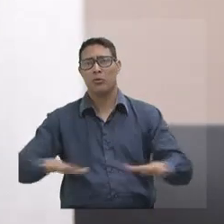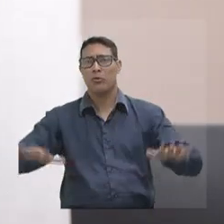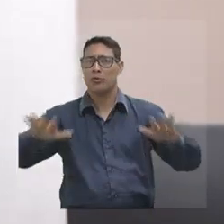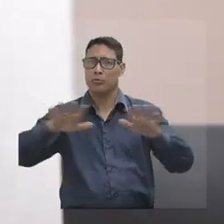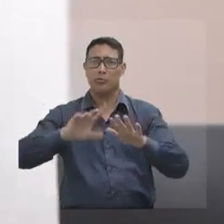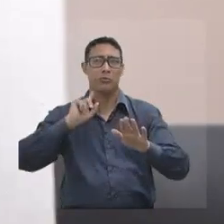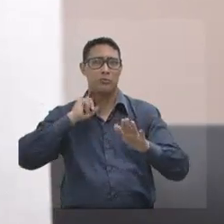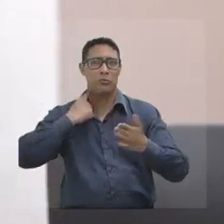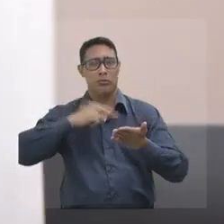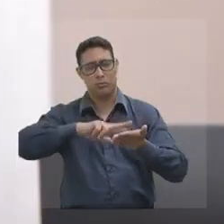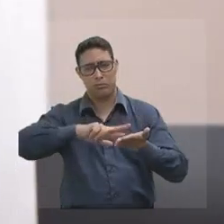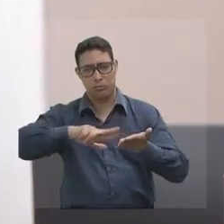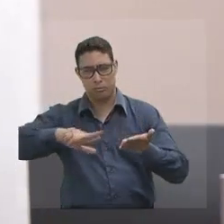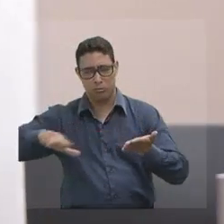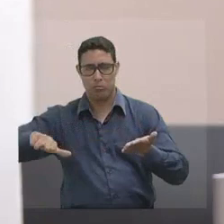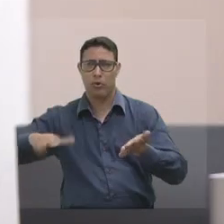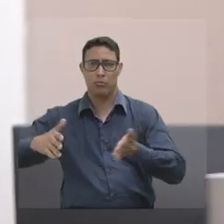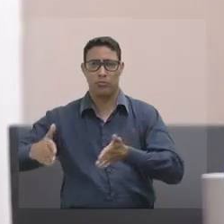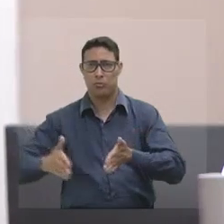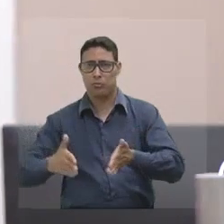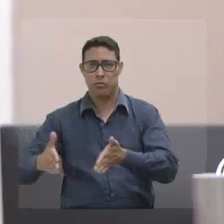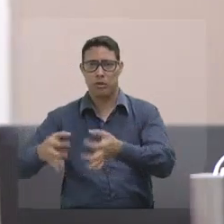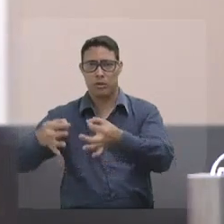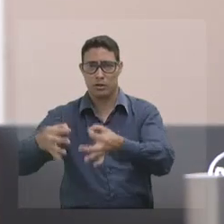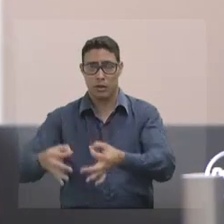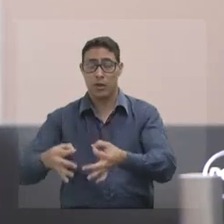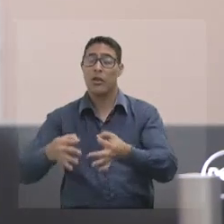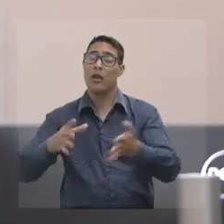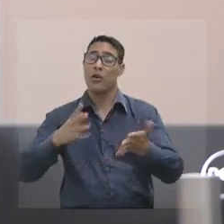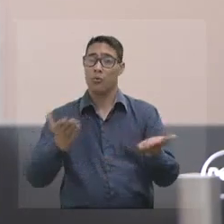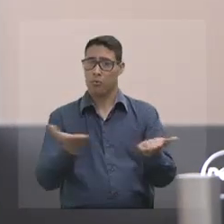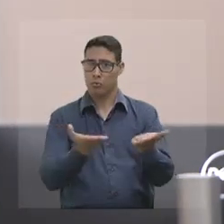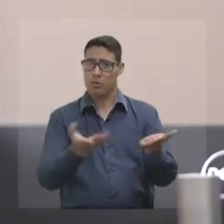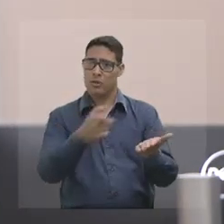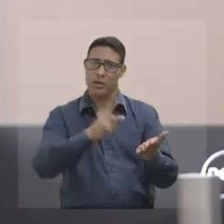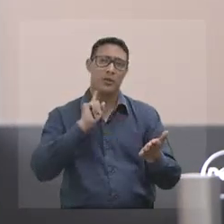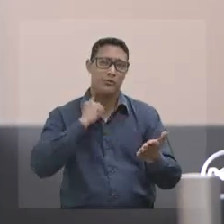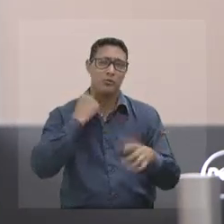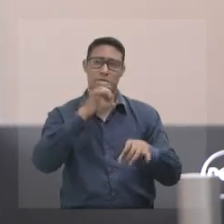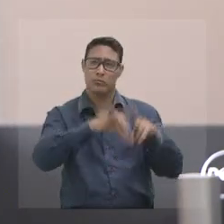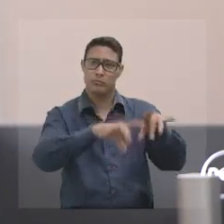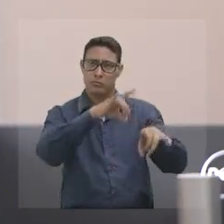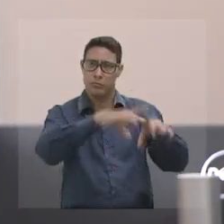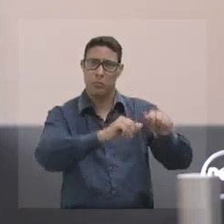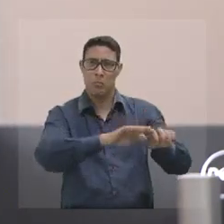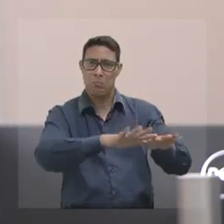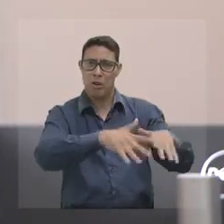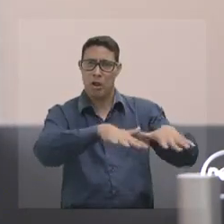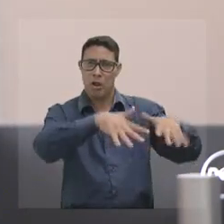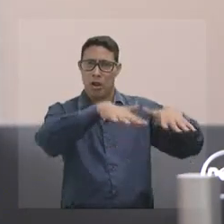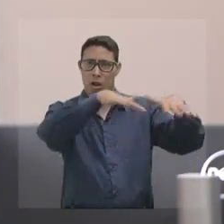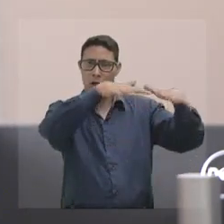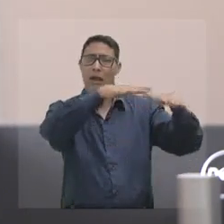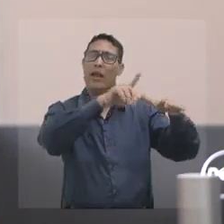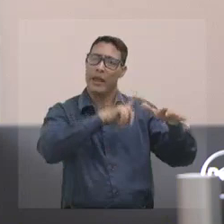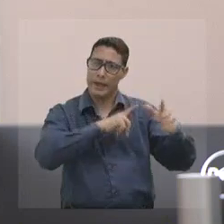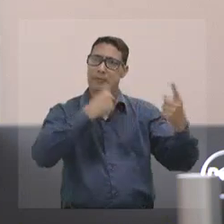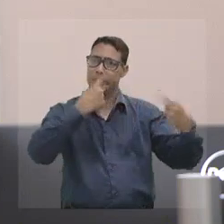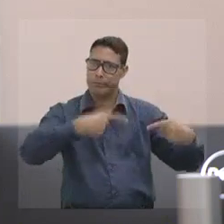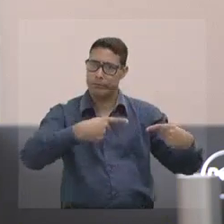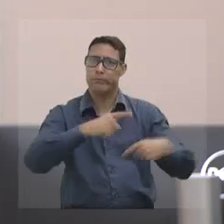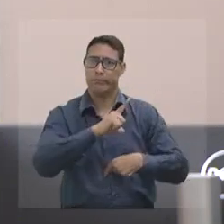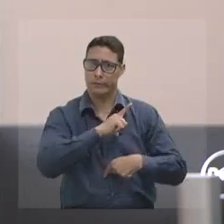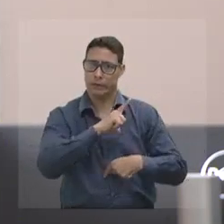os lixões ainda são um desafio para o estado de Minas Gerais e nós temos trabalhado junto com os municípios